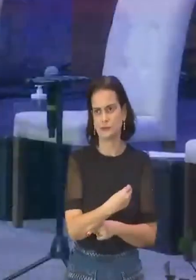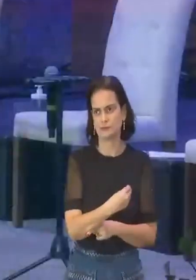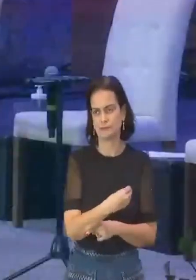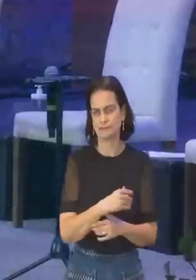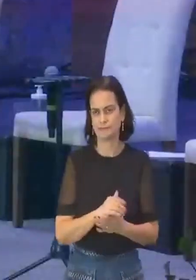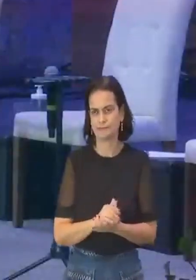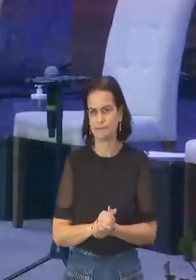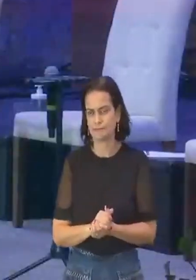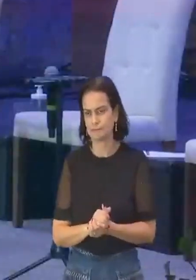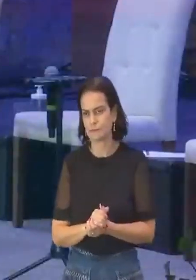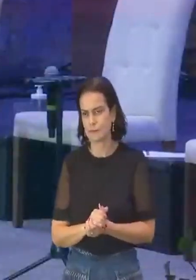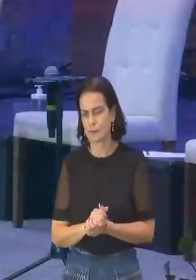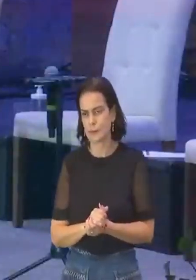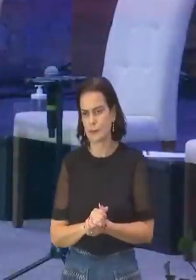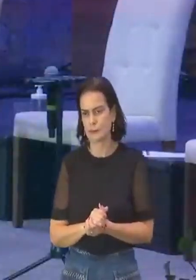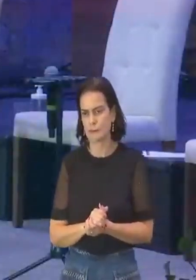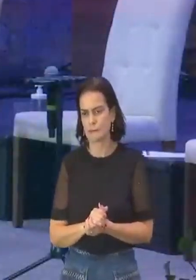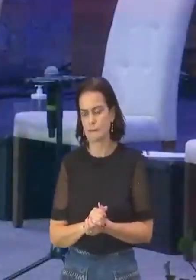sua causa.